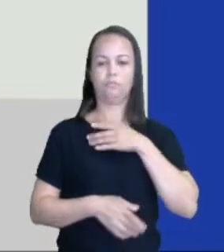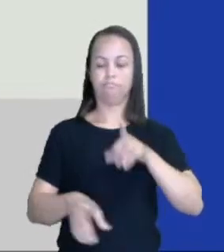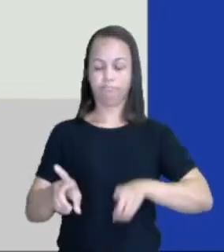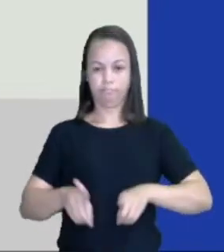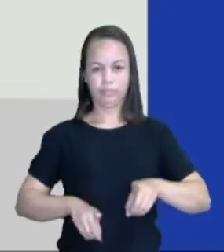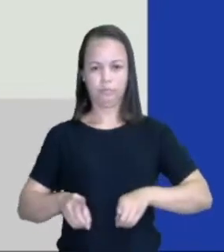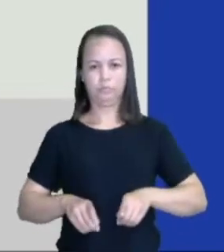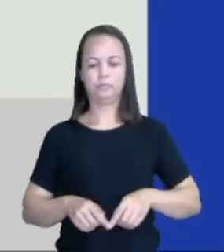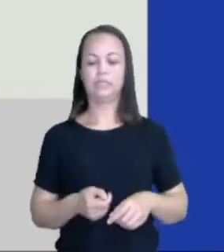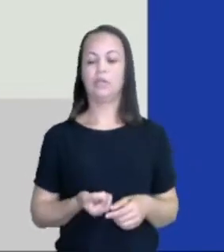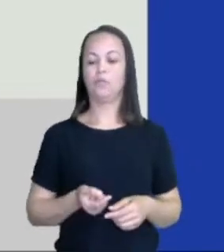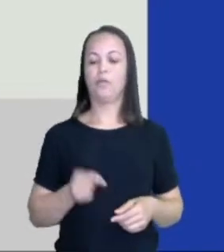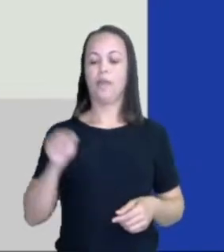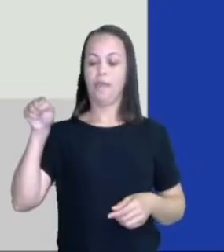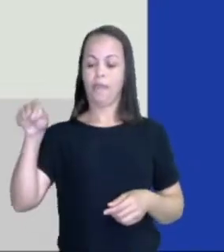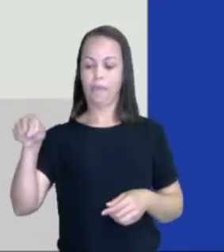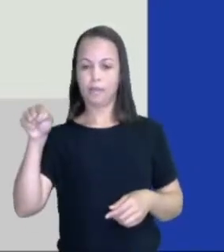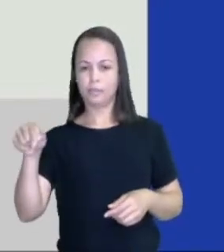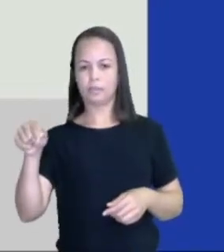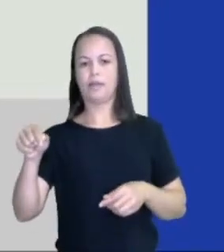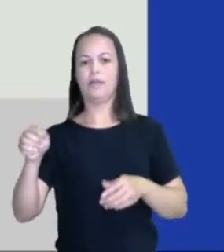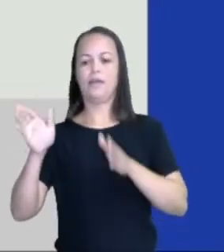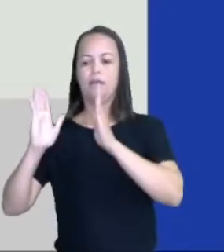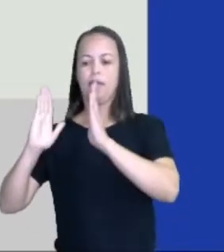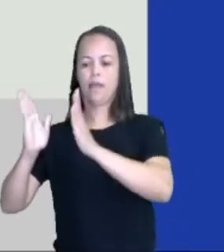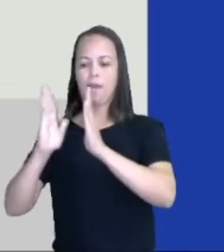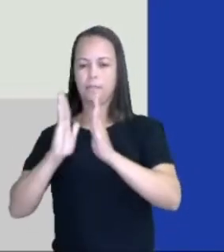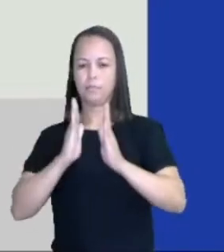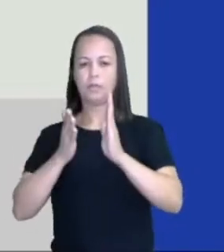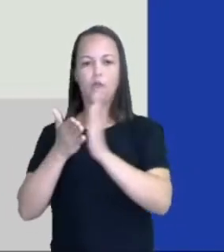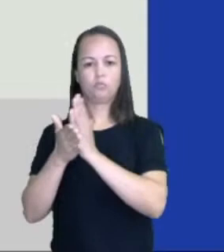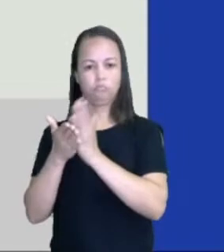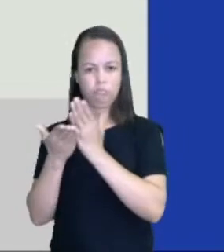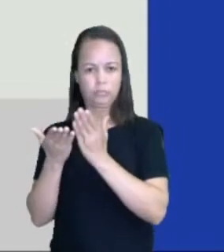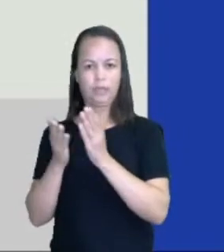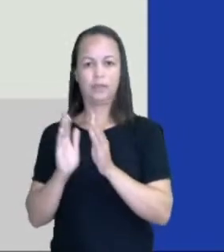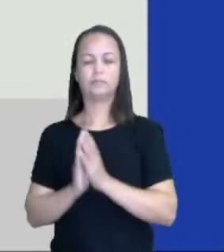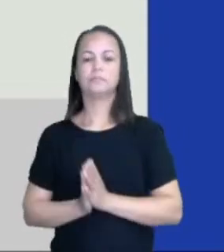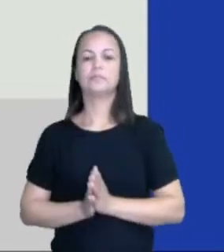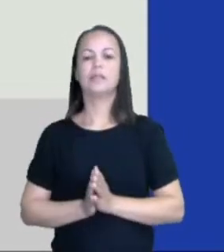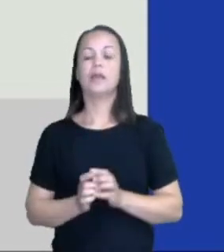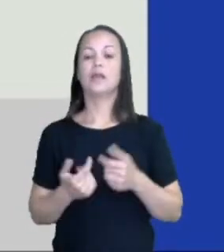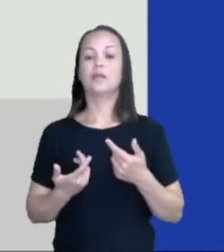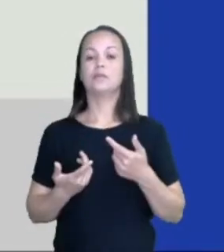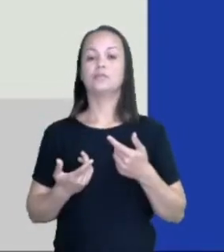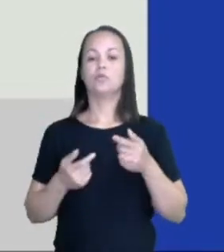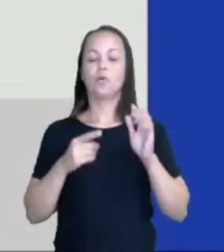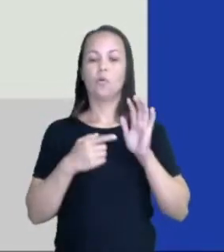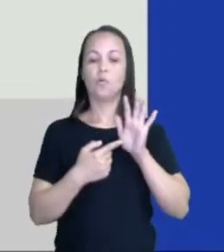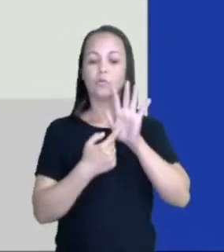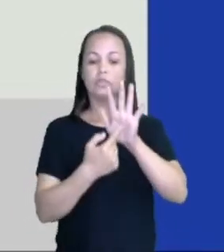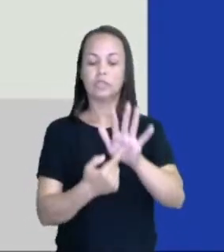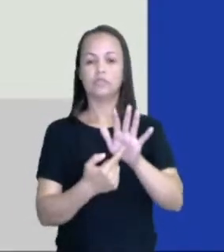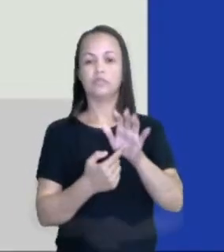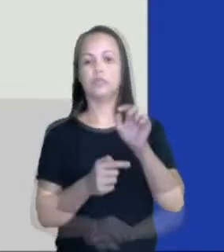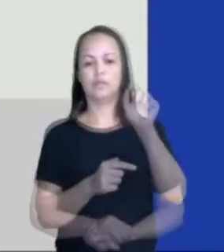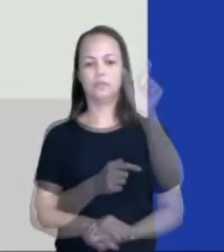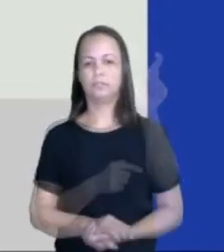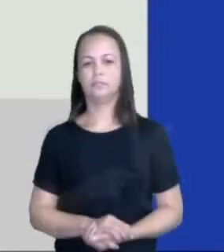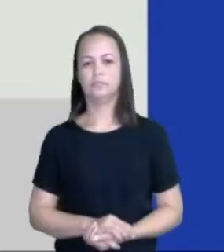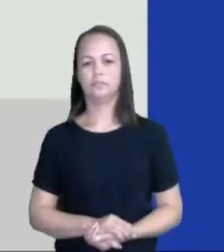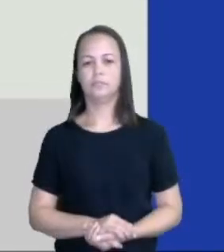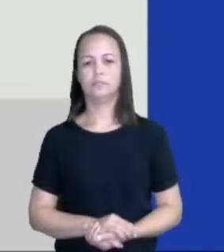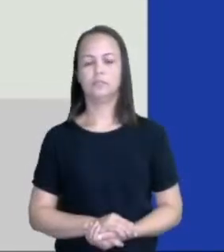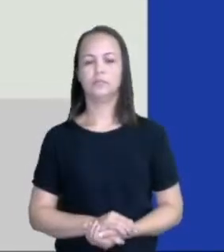a biblioteca. Eu estou identificando a pessoa do meu primo, eu estou identificando a biblioteca.